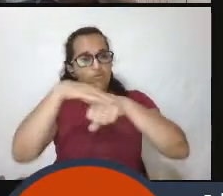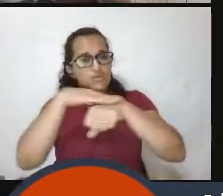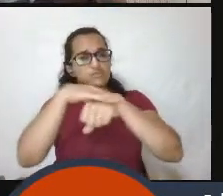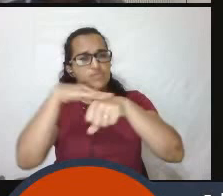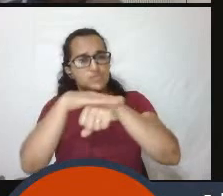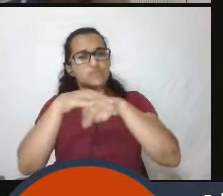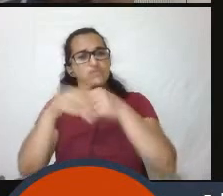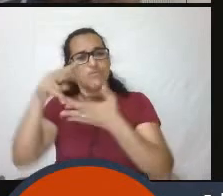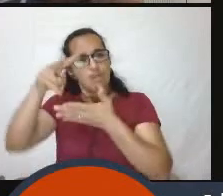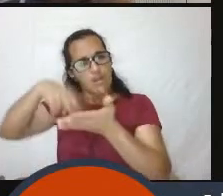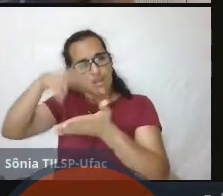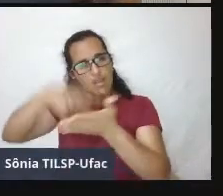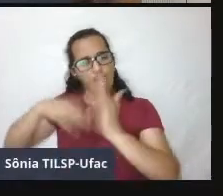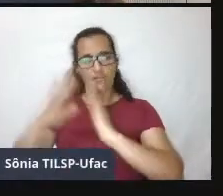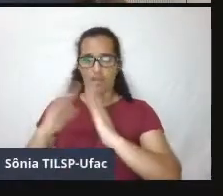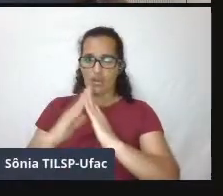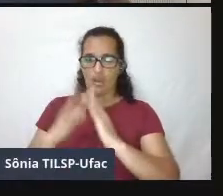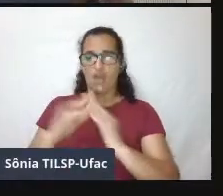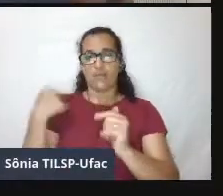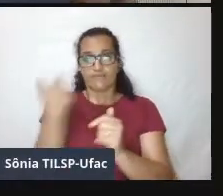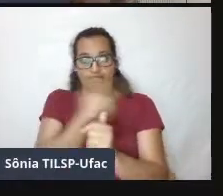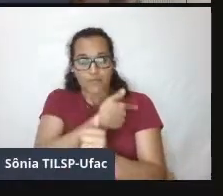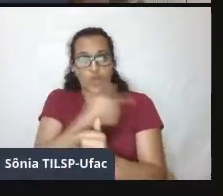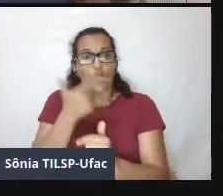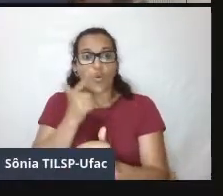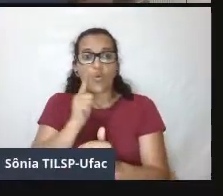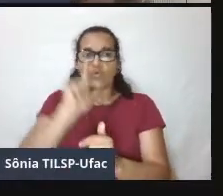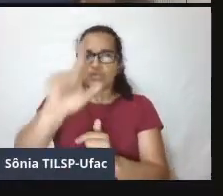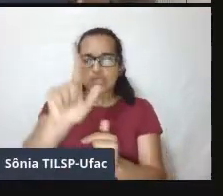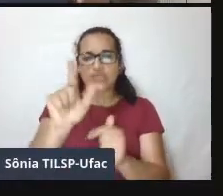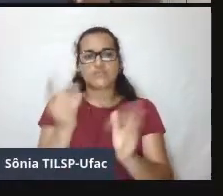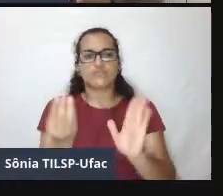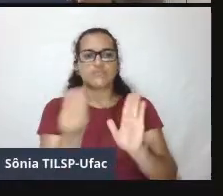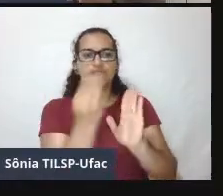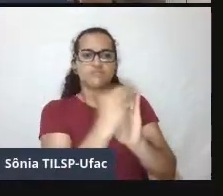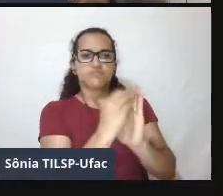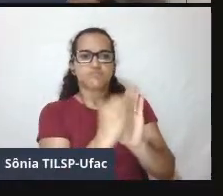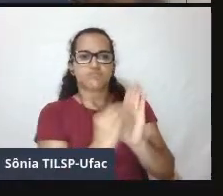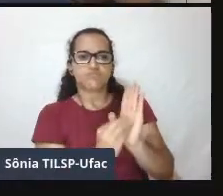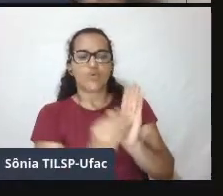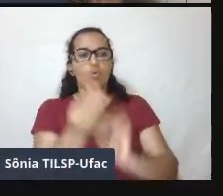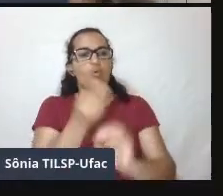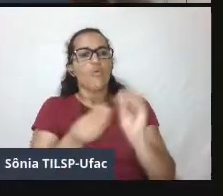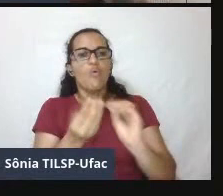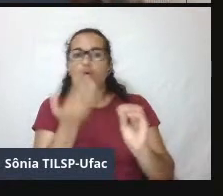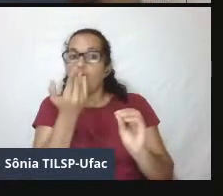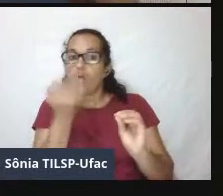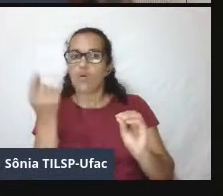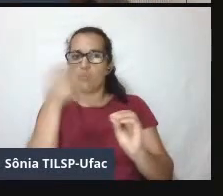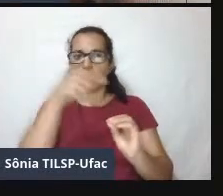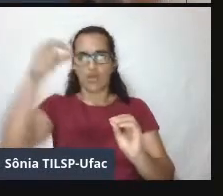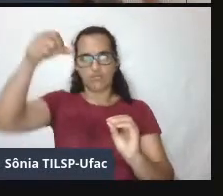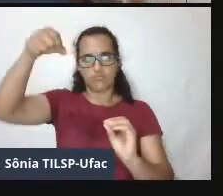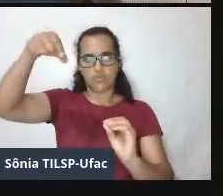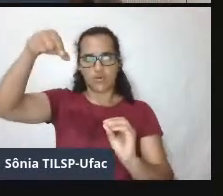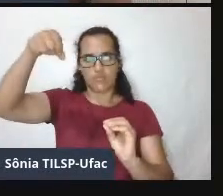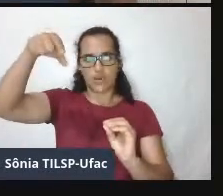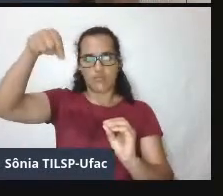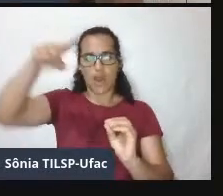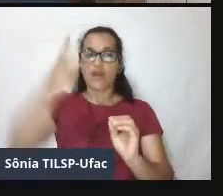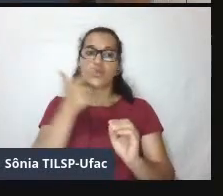para a equipe, a gente conseguiu implementar um protocolo de alimentação na prona que dá muito sucesso. Eu consigo hoje,